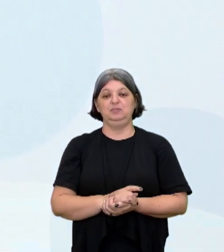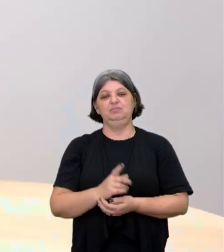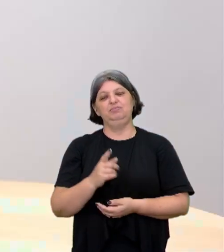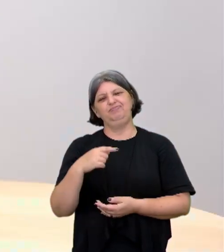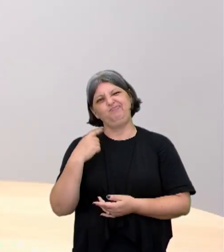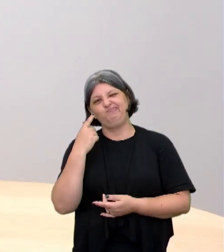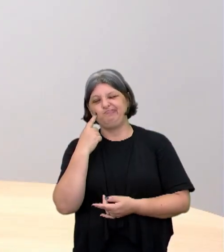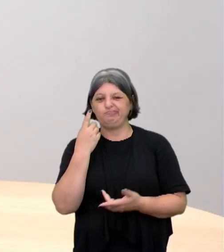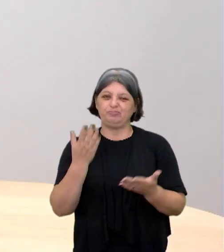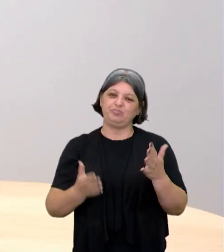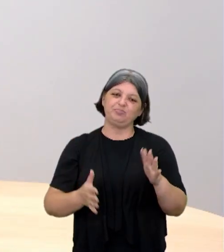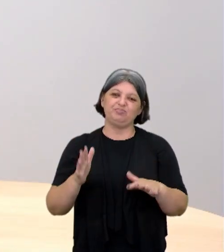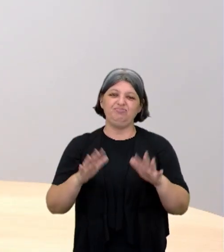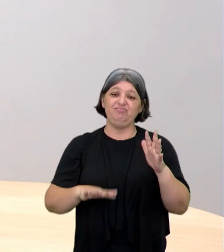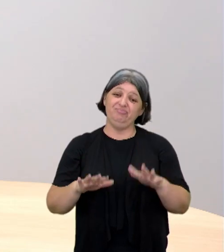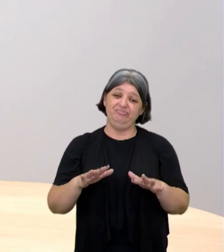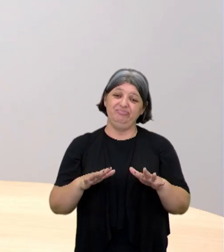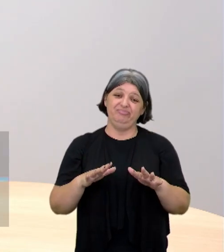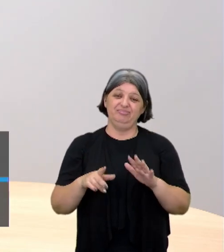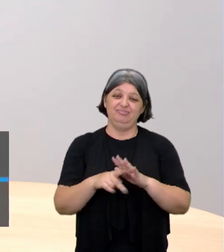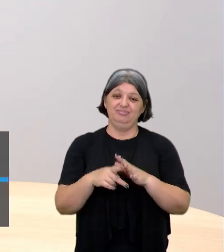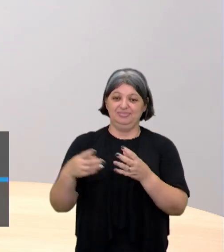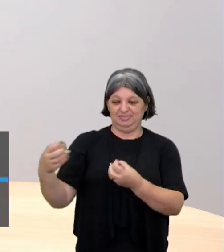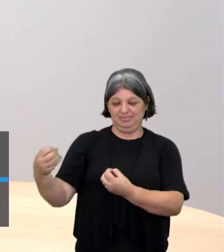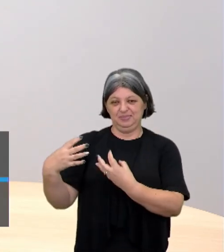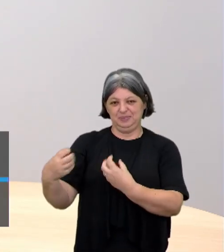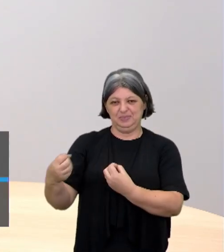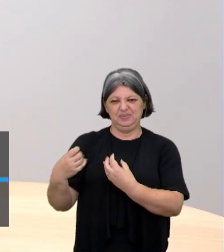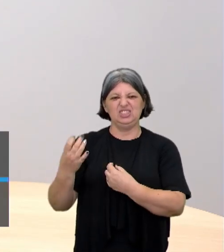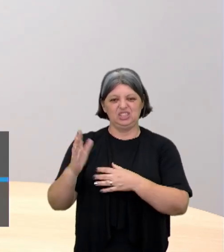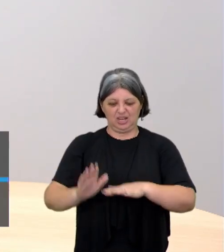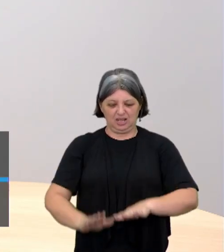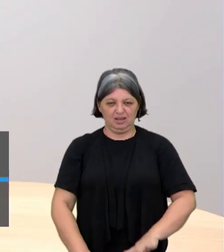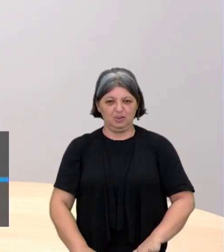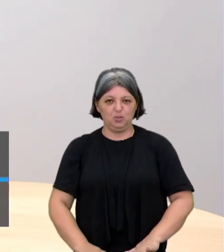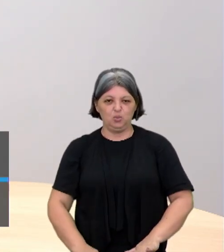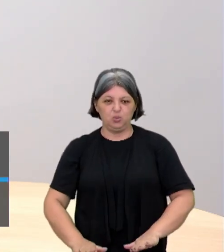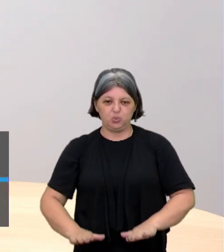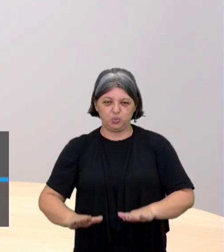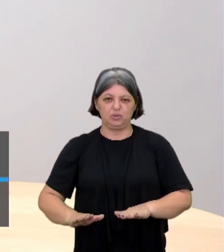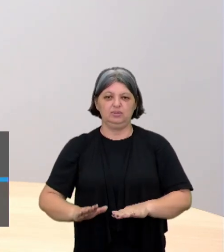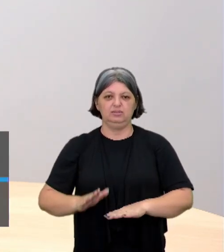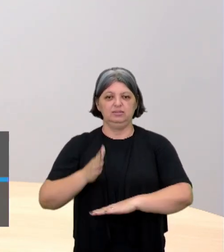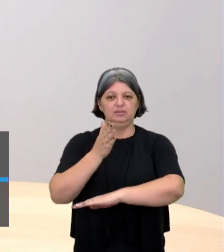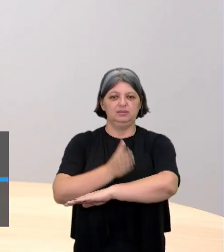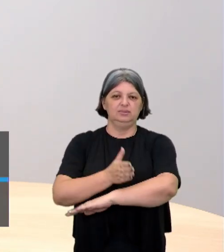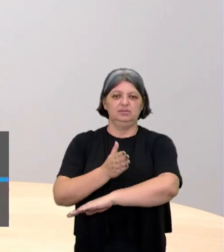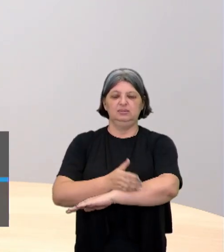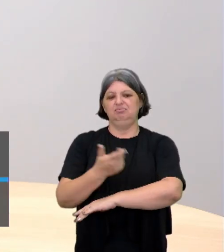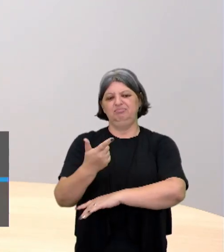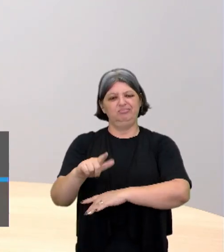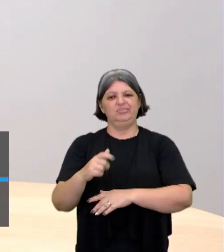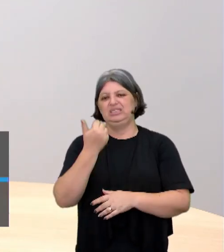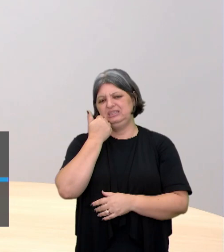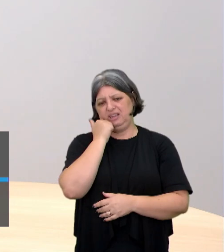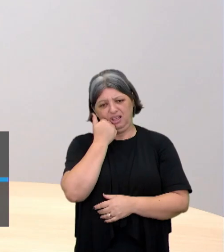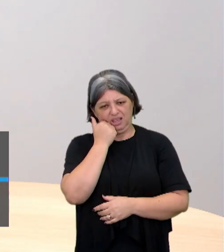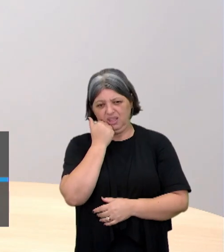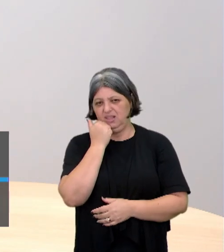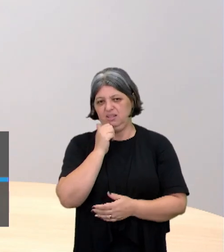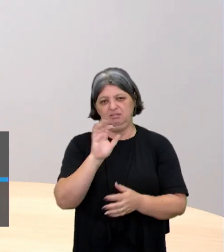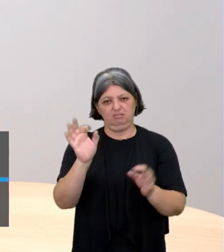meio que assim, ensinado, né, desde pequeno, de que na Idade Média não havia ciência, enfim,